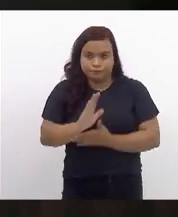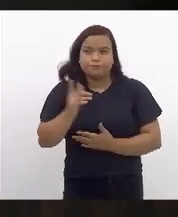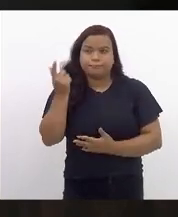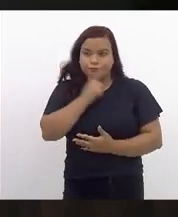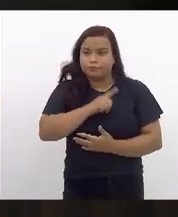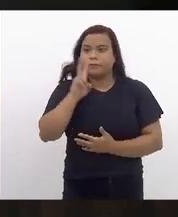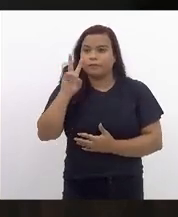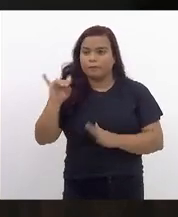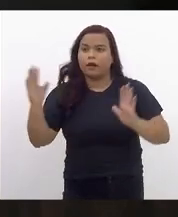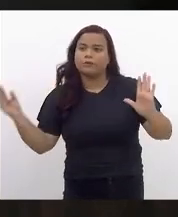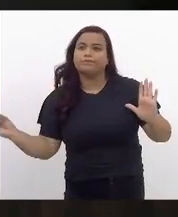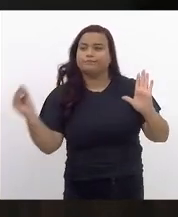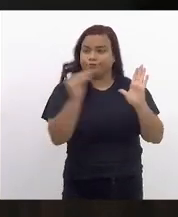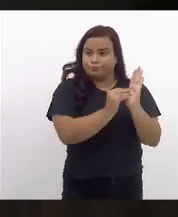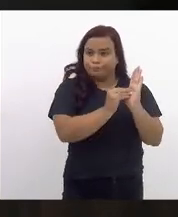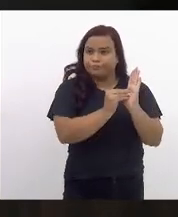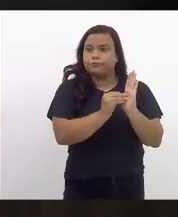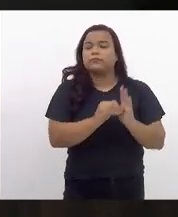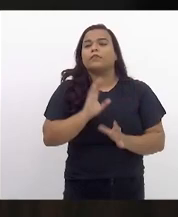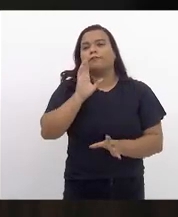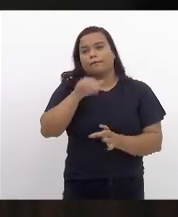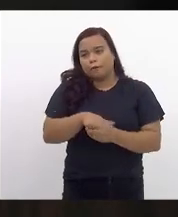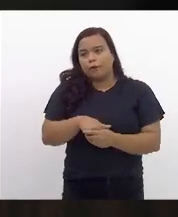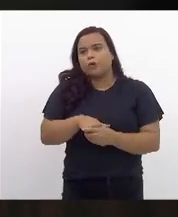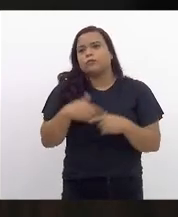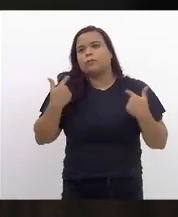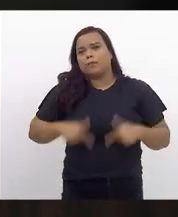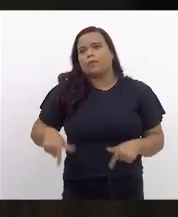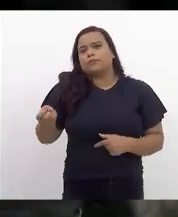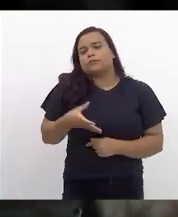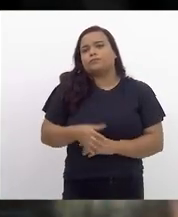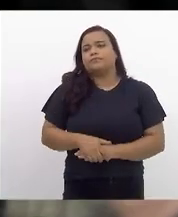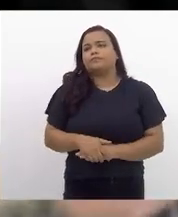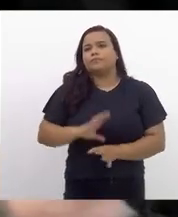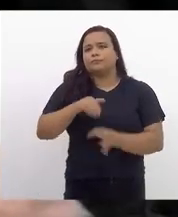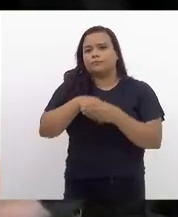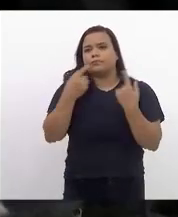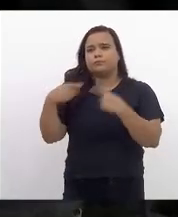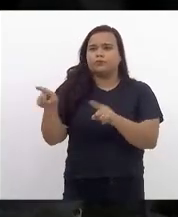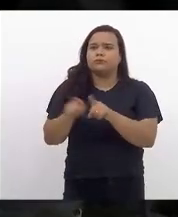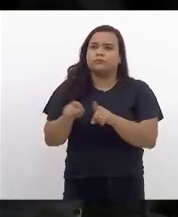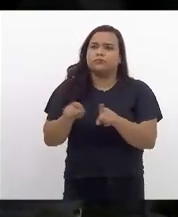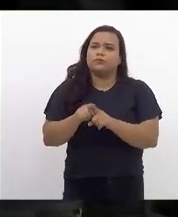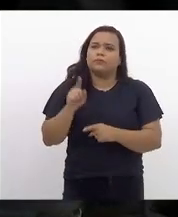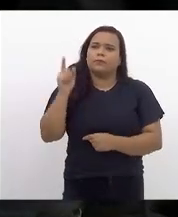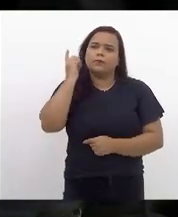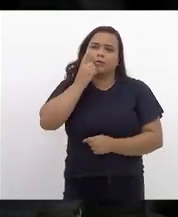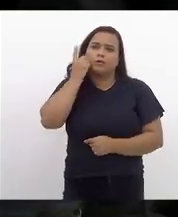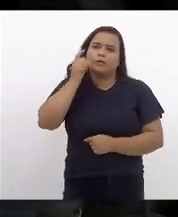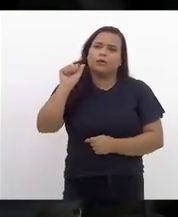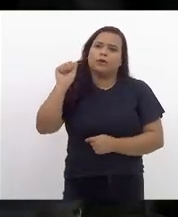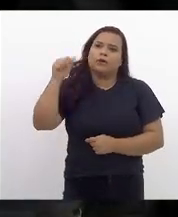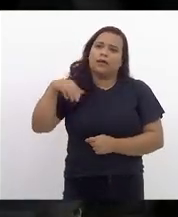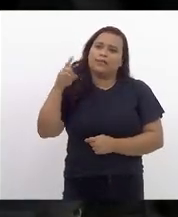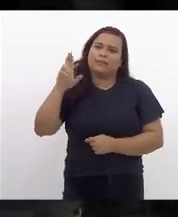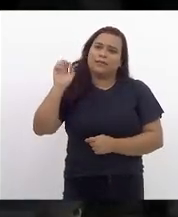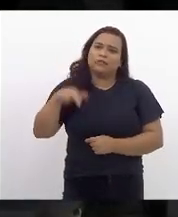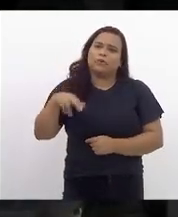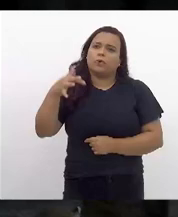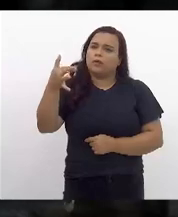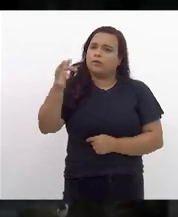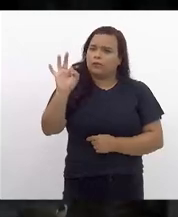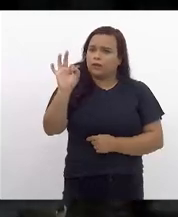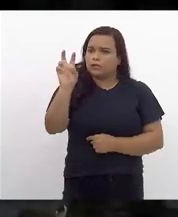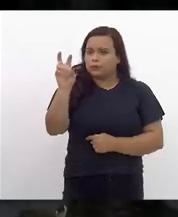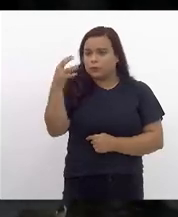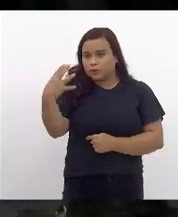vai à promulgação com voto pela abstenção do novo. Voto contrário também. Deputado Anderson Moraes, no 1054,